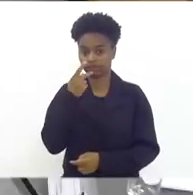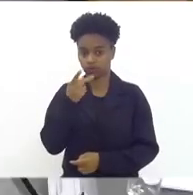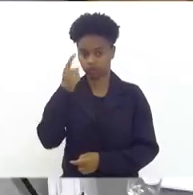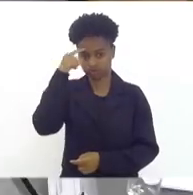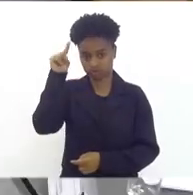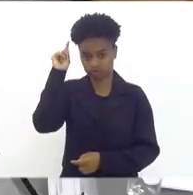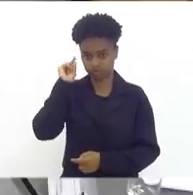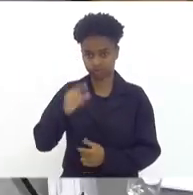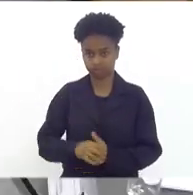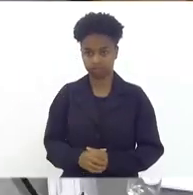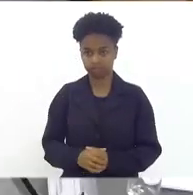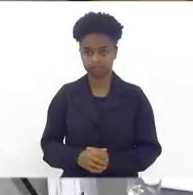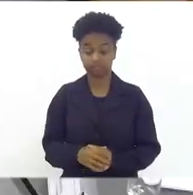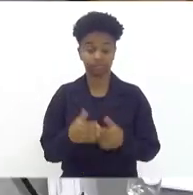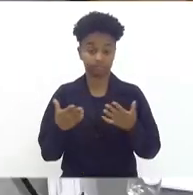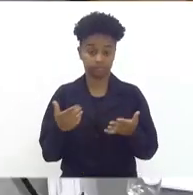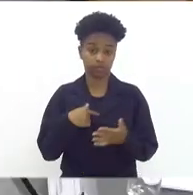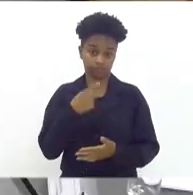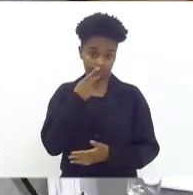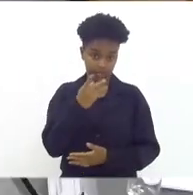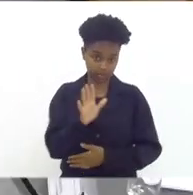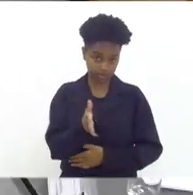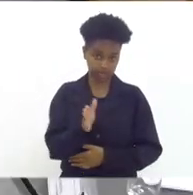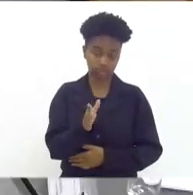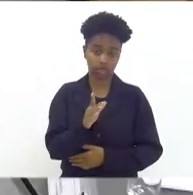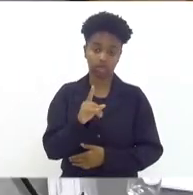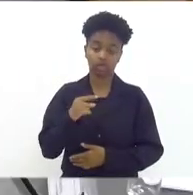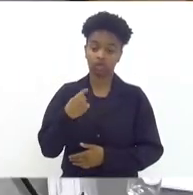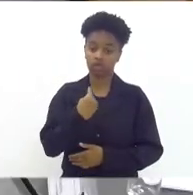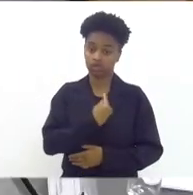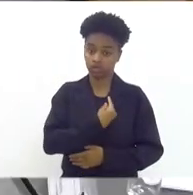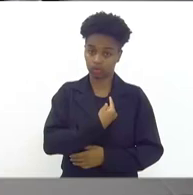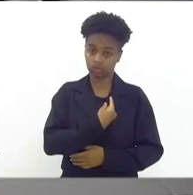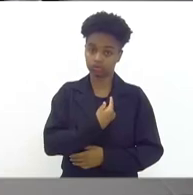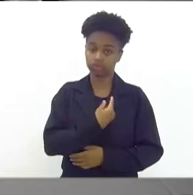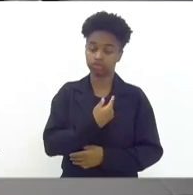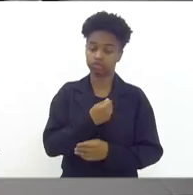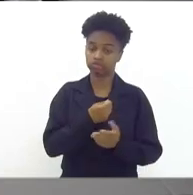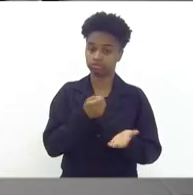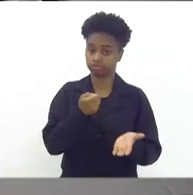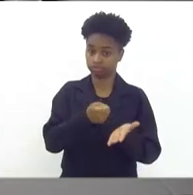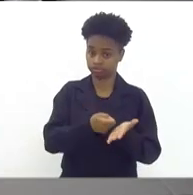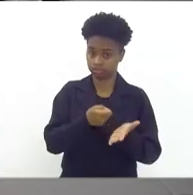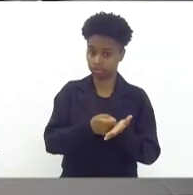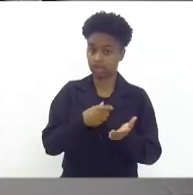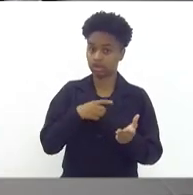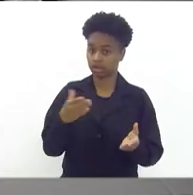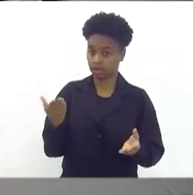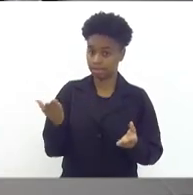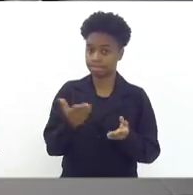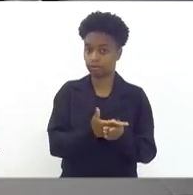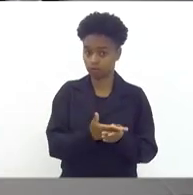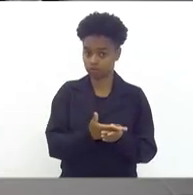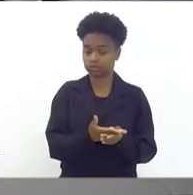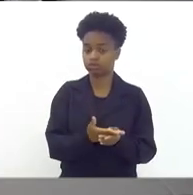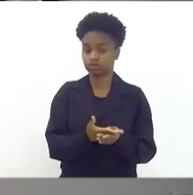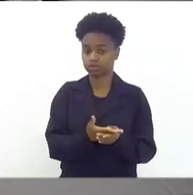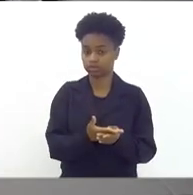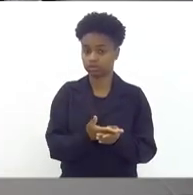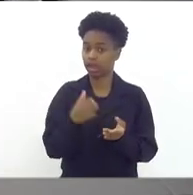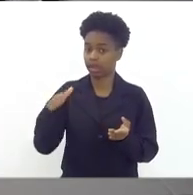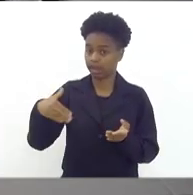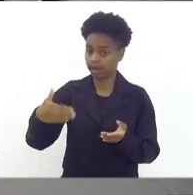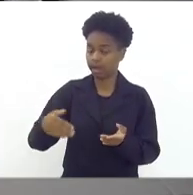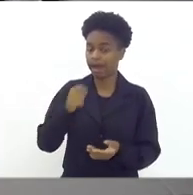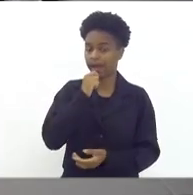é como eu disse agência fez uma exigência esse processo tá tem esse processo